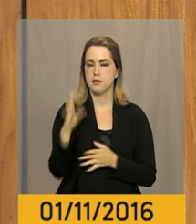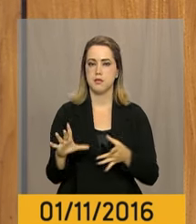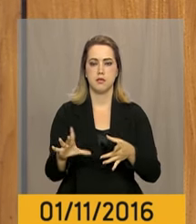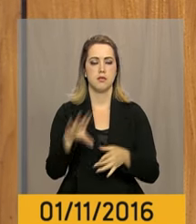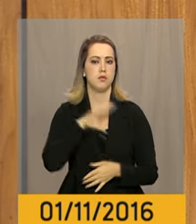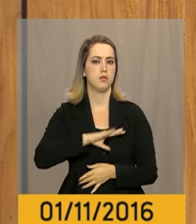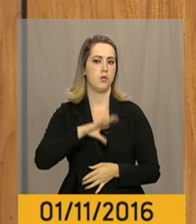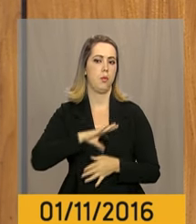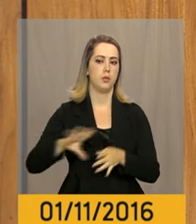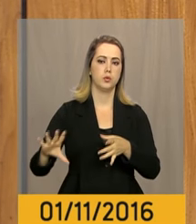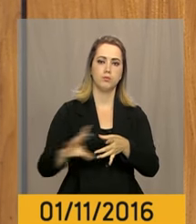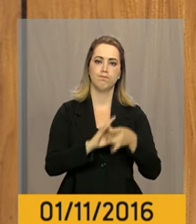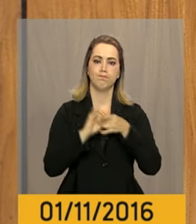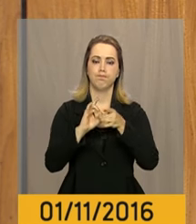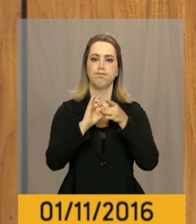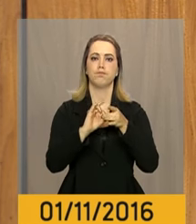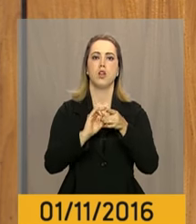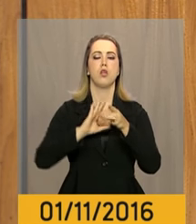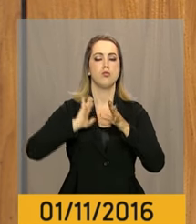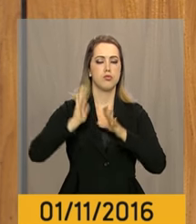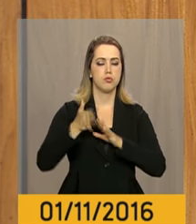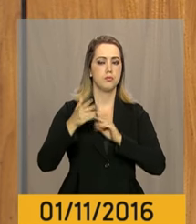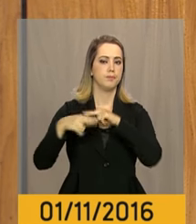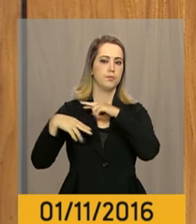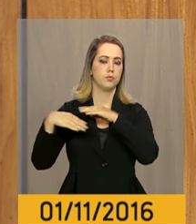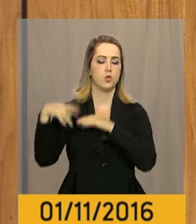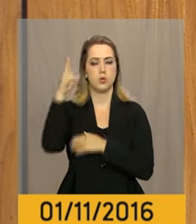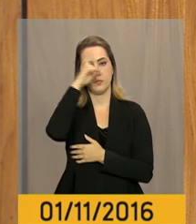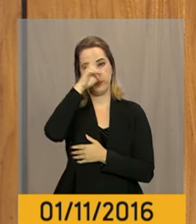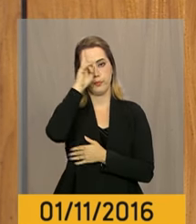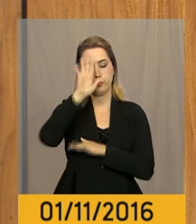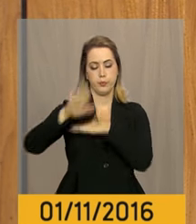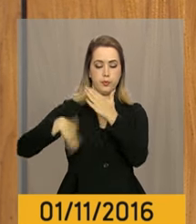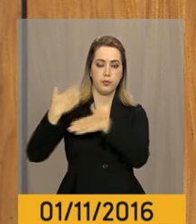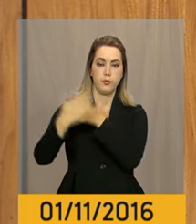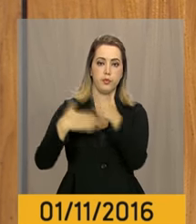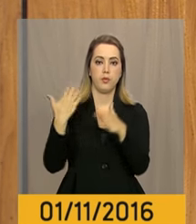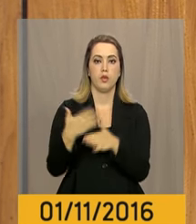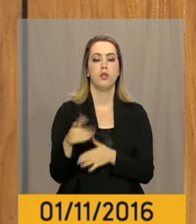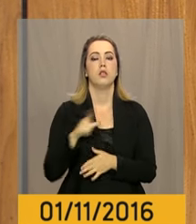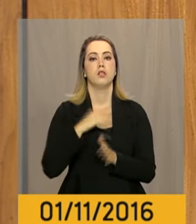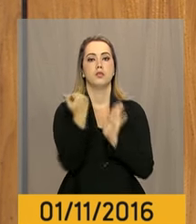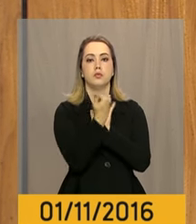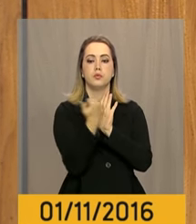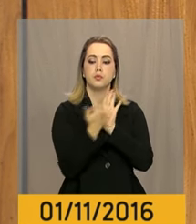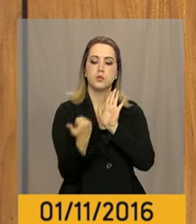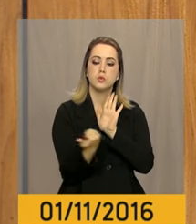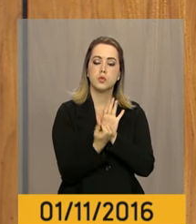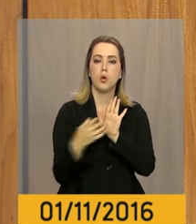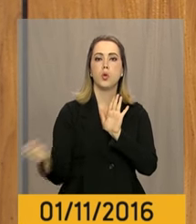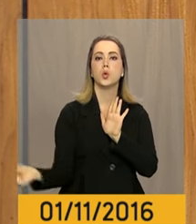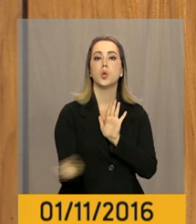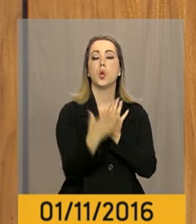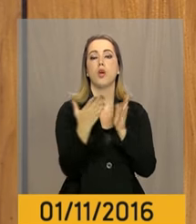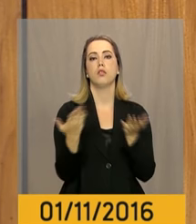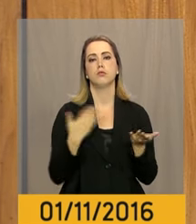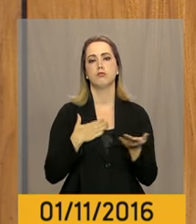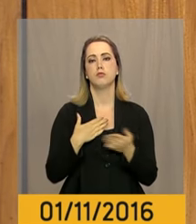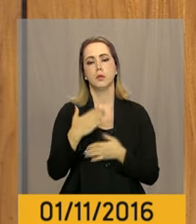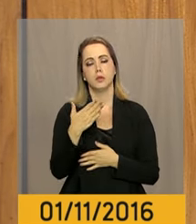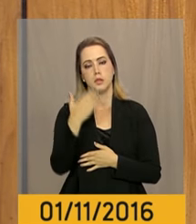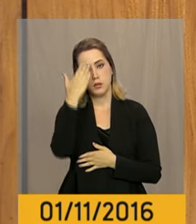Portugal são parceiros históricos e tem uma agenda moderna. Saúdo, portanto, esta presença do